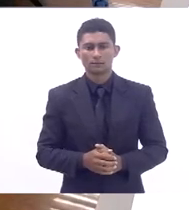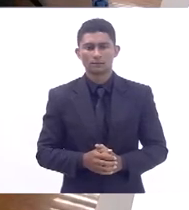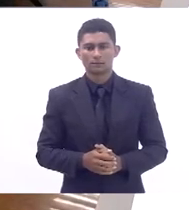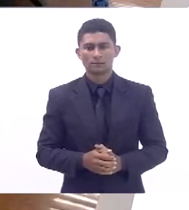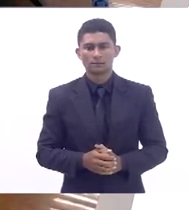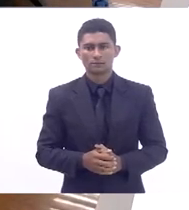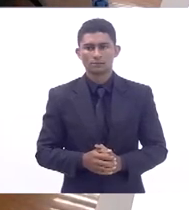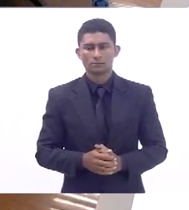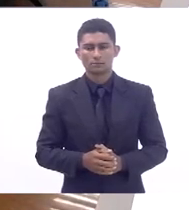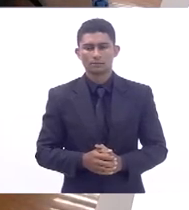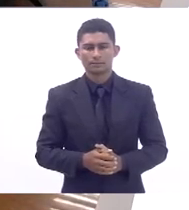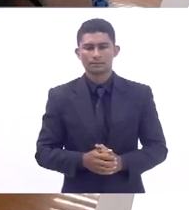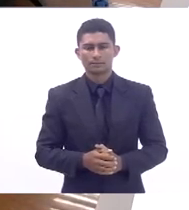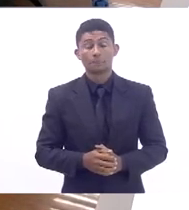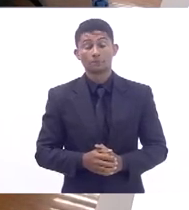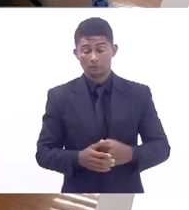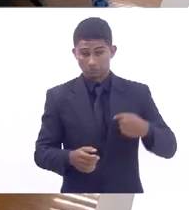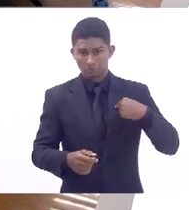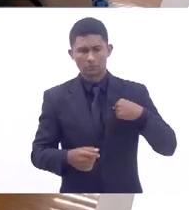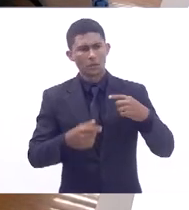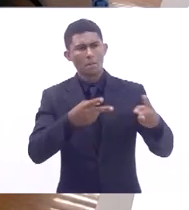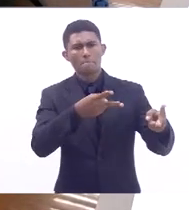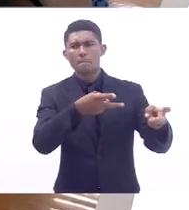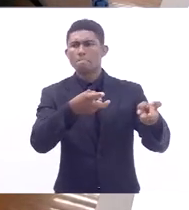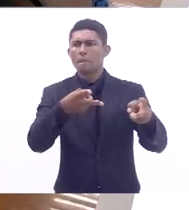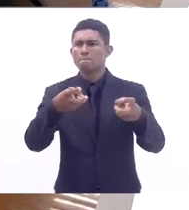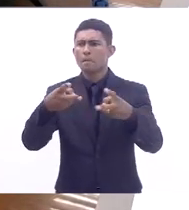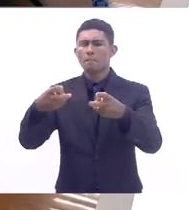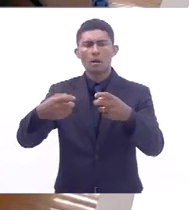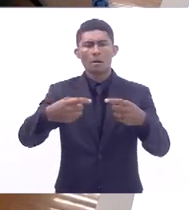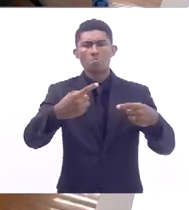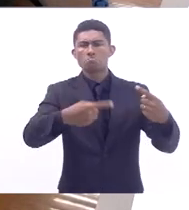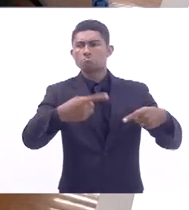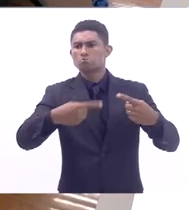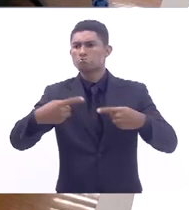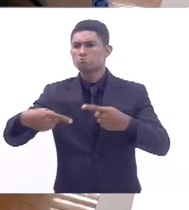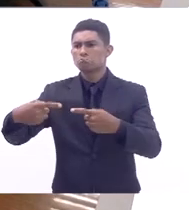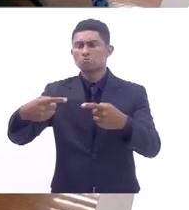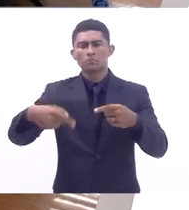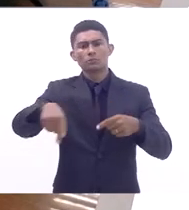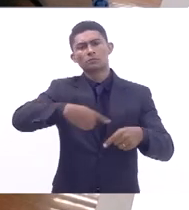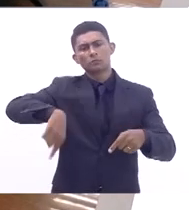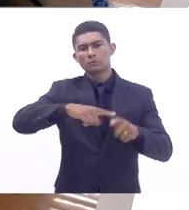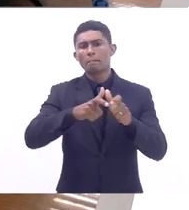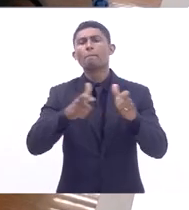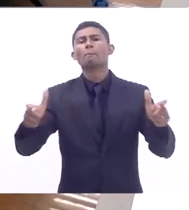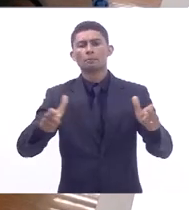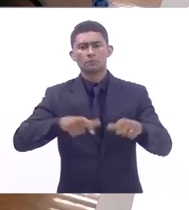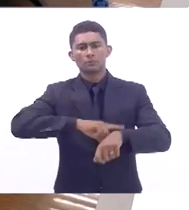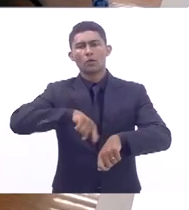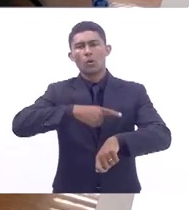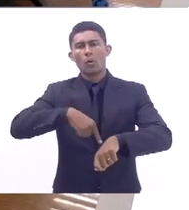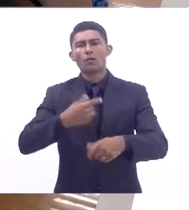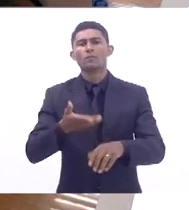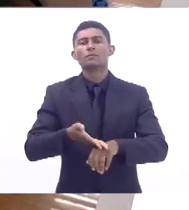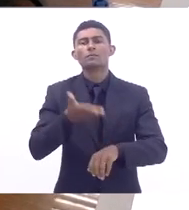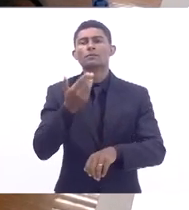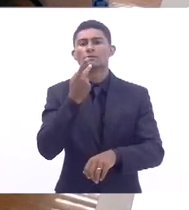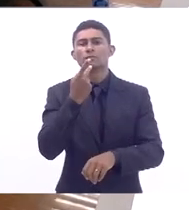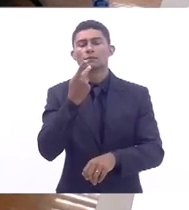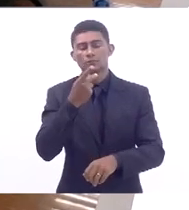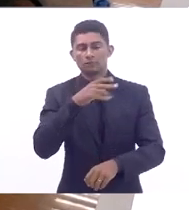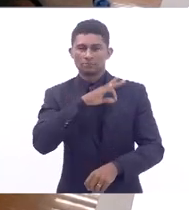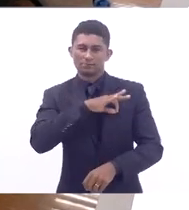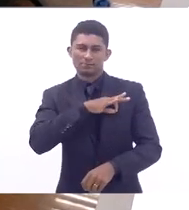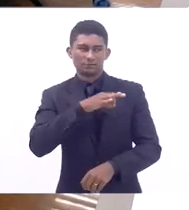e eu percebi que não debate a maior parte do tempo nós estávamos discutindo tanto as questões